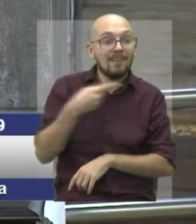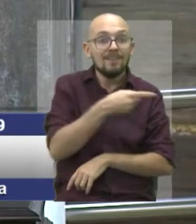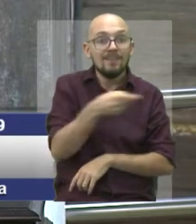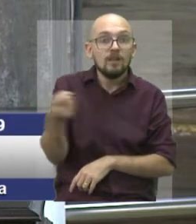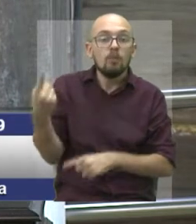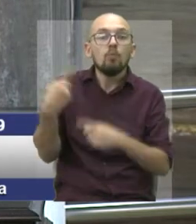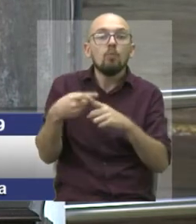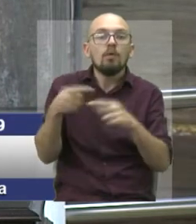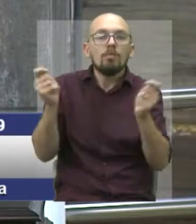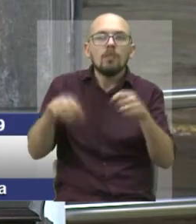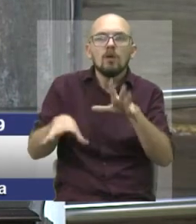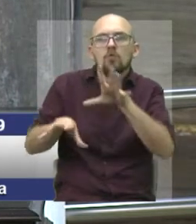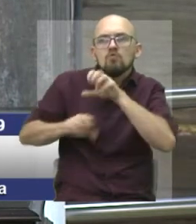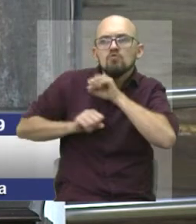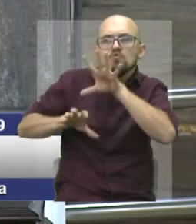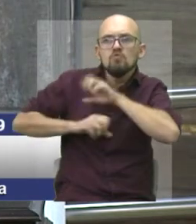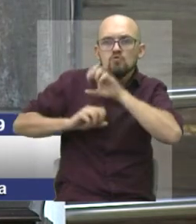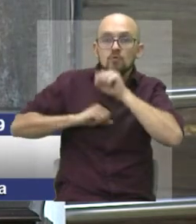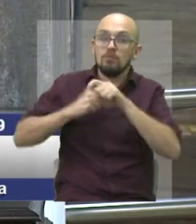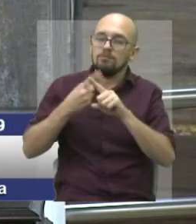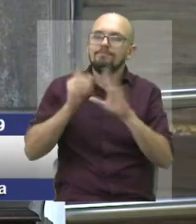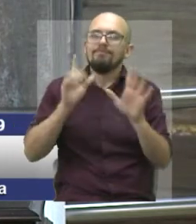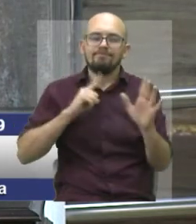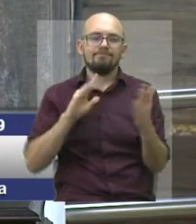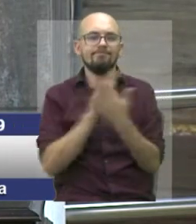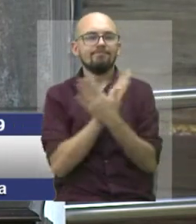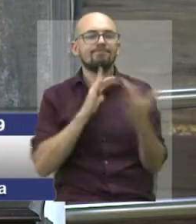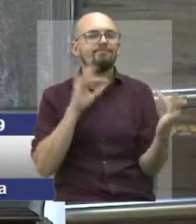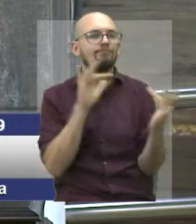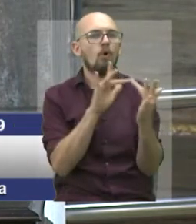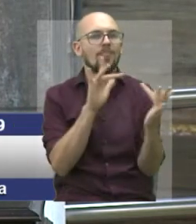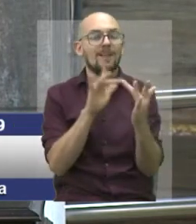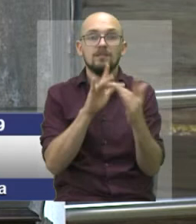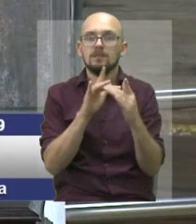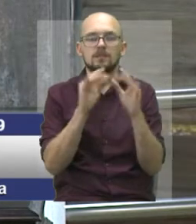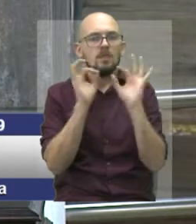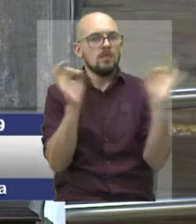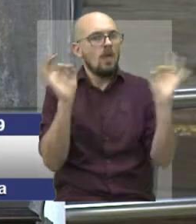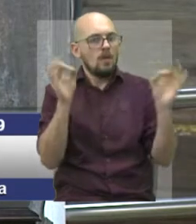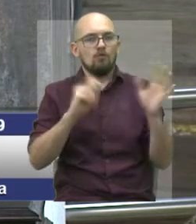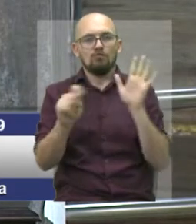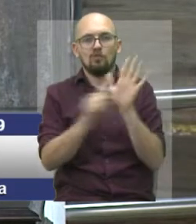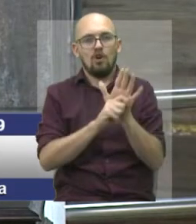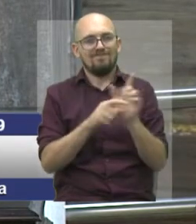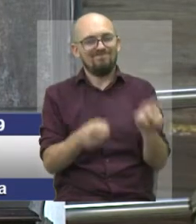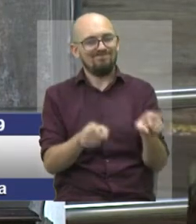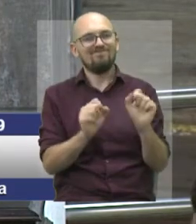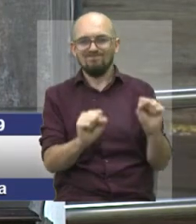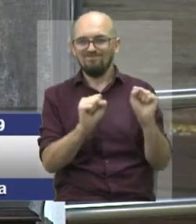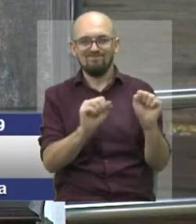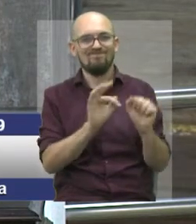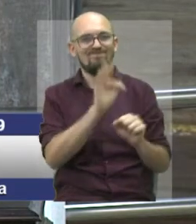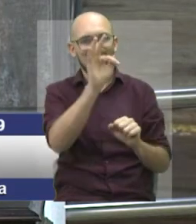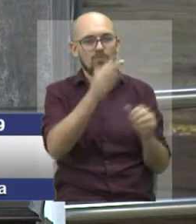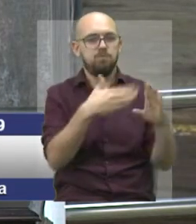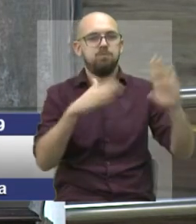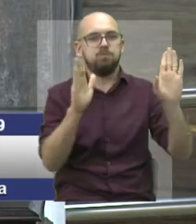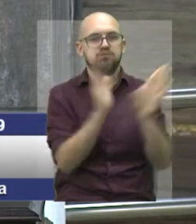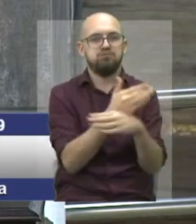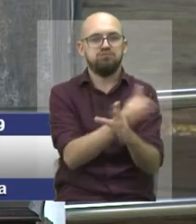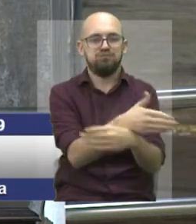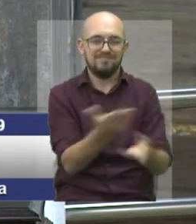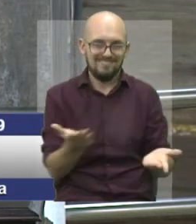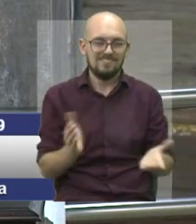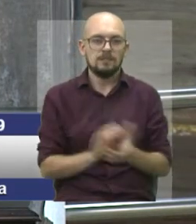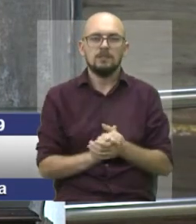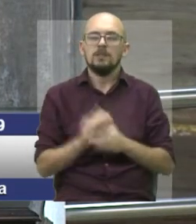começa a ter os seus primeiros contatos com esse mundo terrível das drogas. Então, eu trago aqui também o meu cumprimento. Há